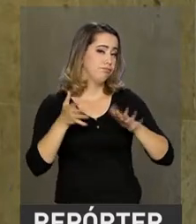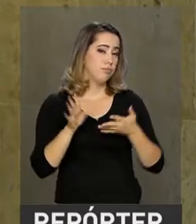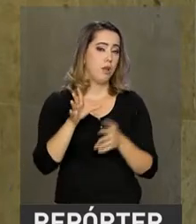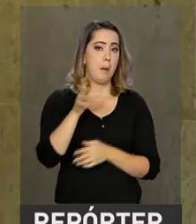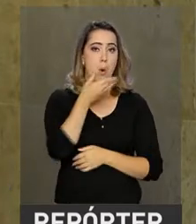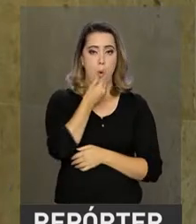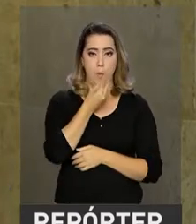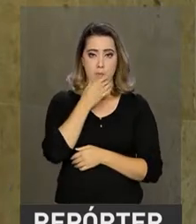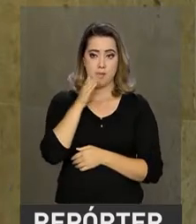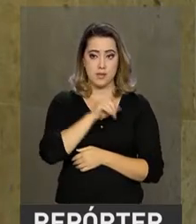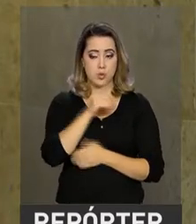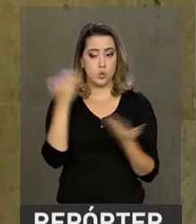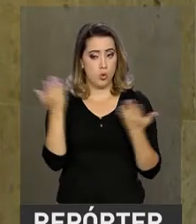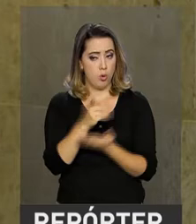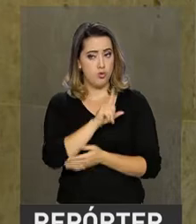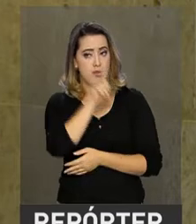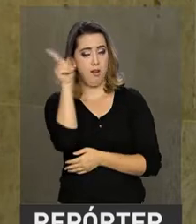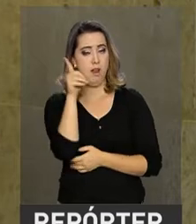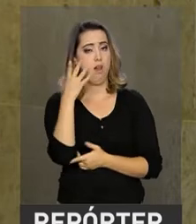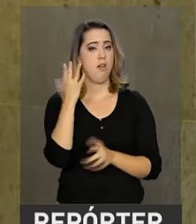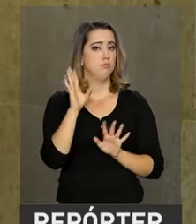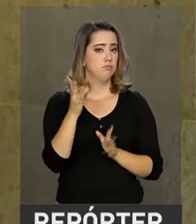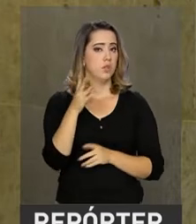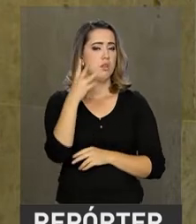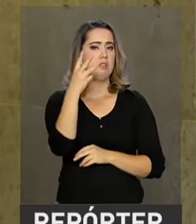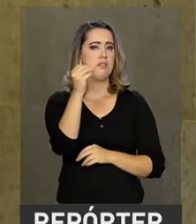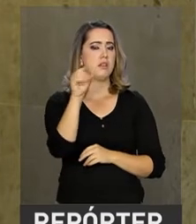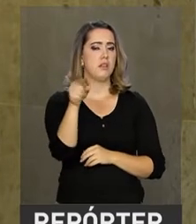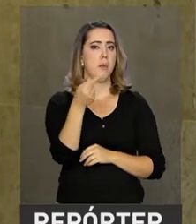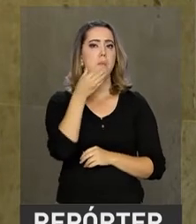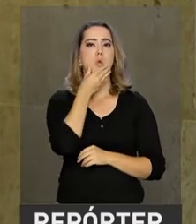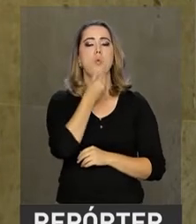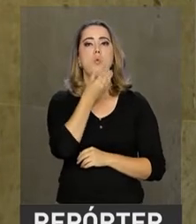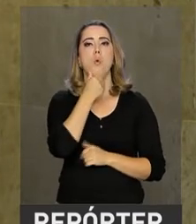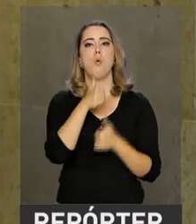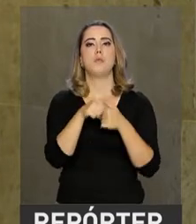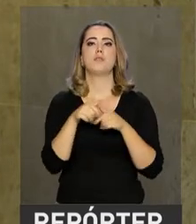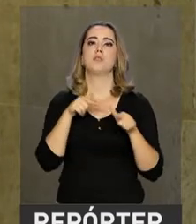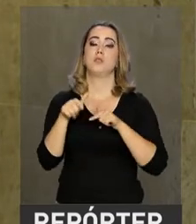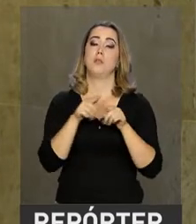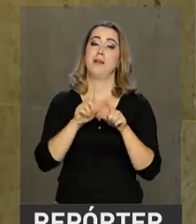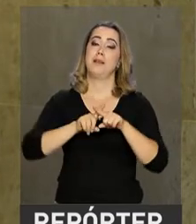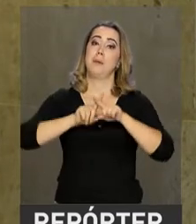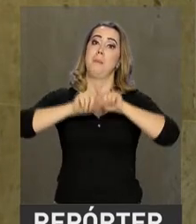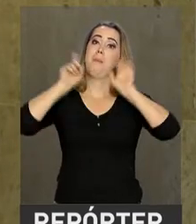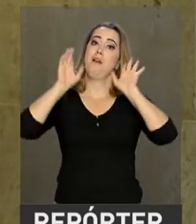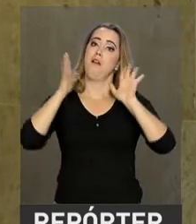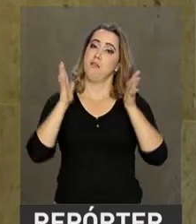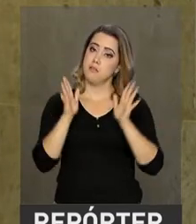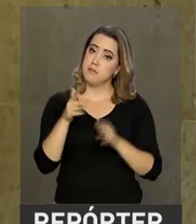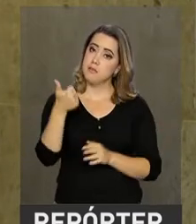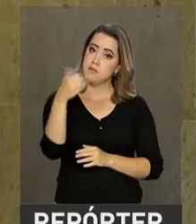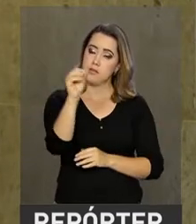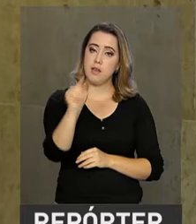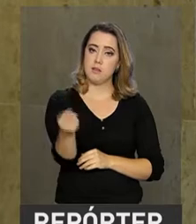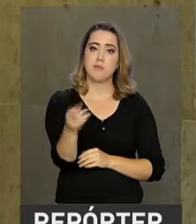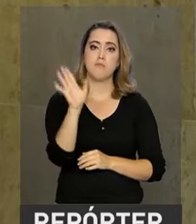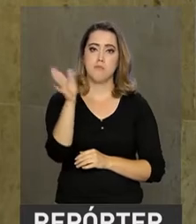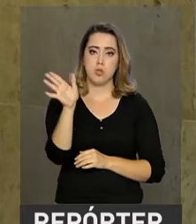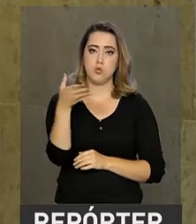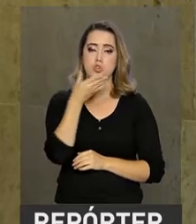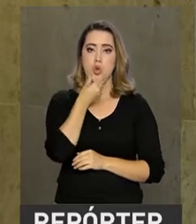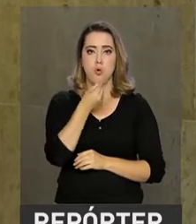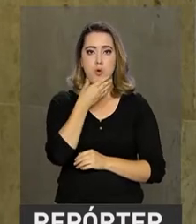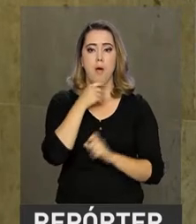hoje lá de em torno de 30 mil homens que lá se encontra operacionalmente pelo menos 10 mil homens eles podem